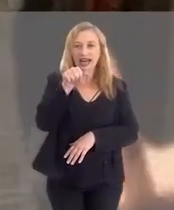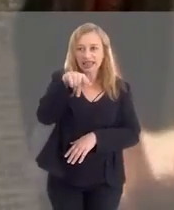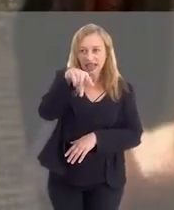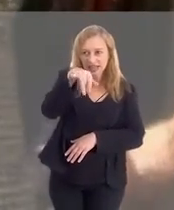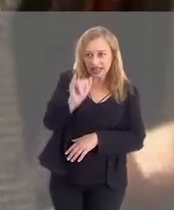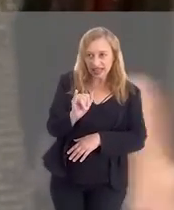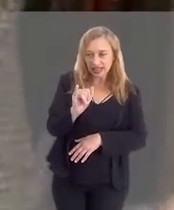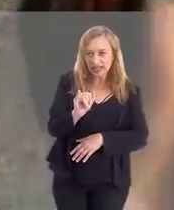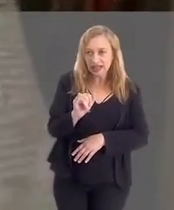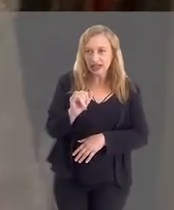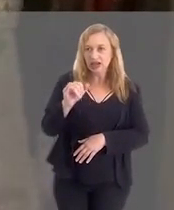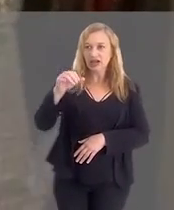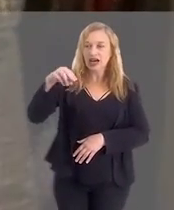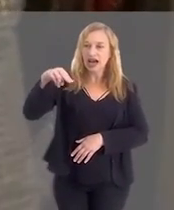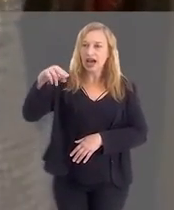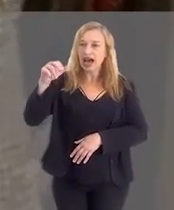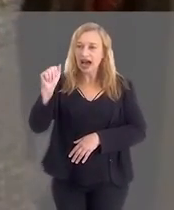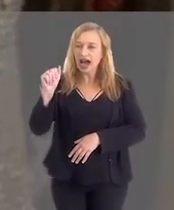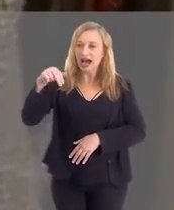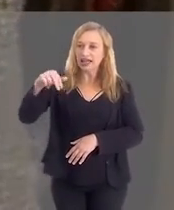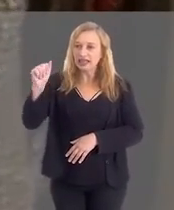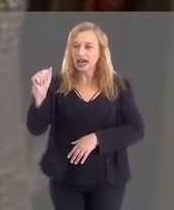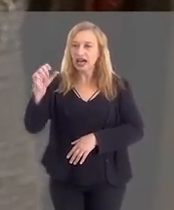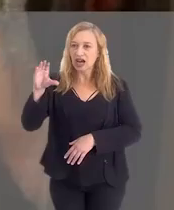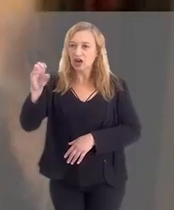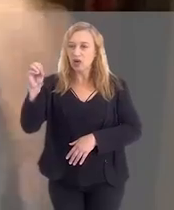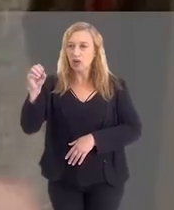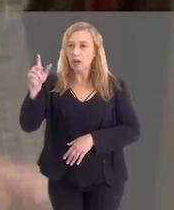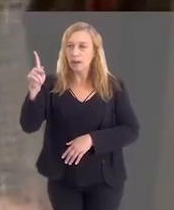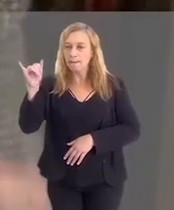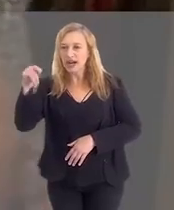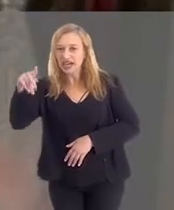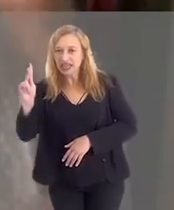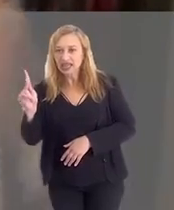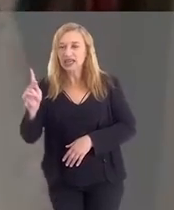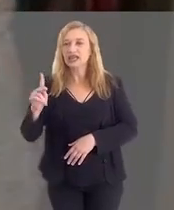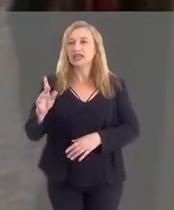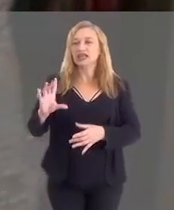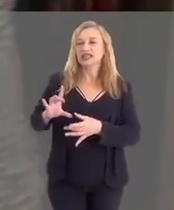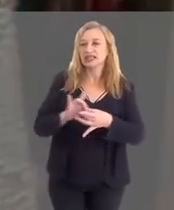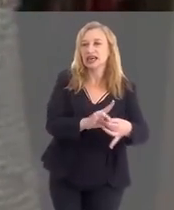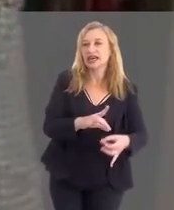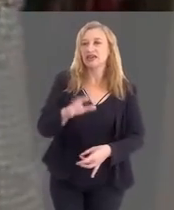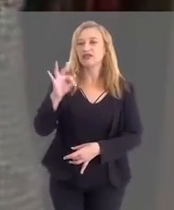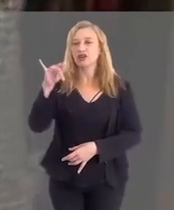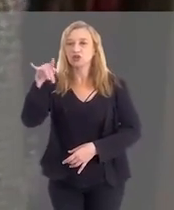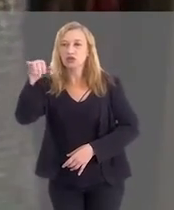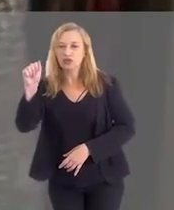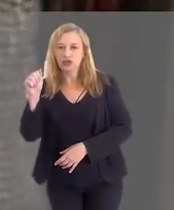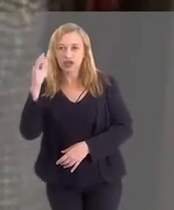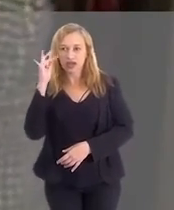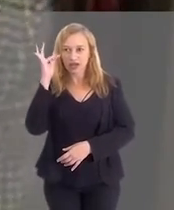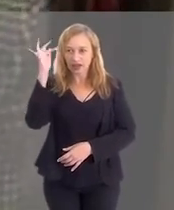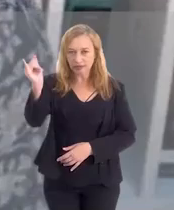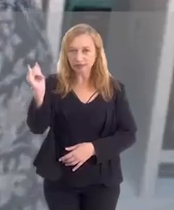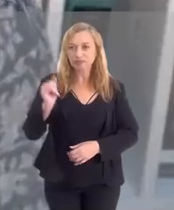e existe a anarquia e existe o anarcopunk, que é quem segue essa filosofia da